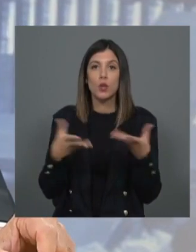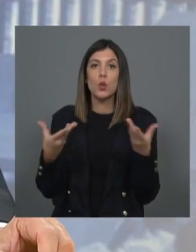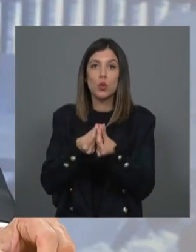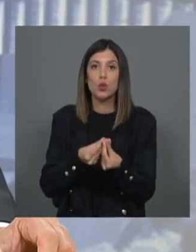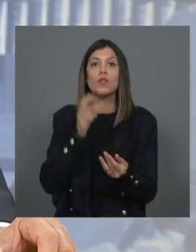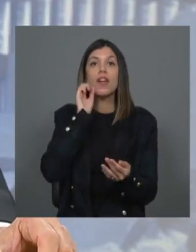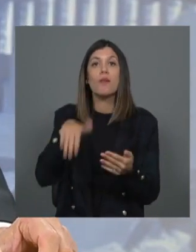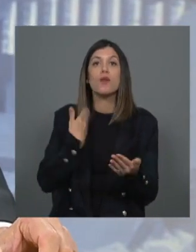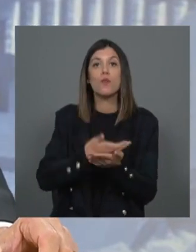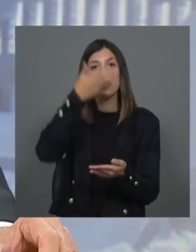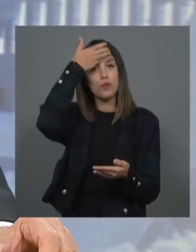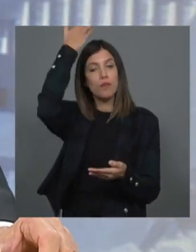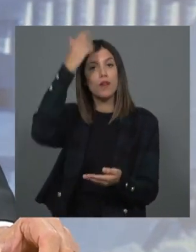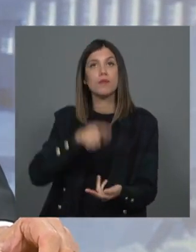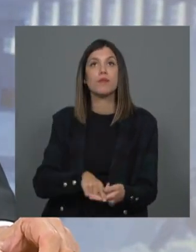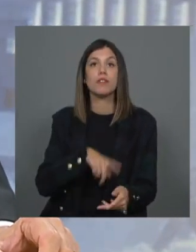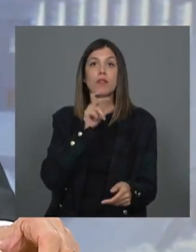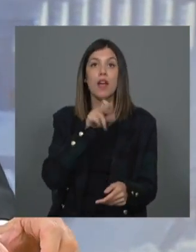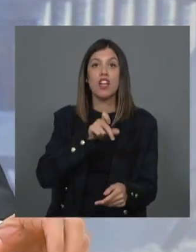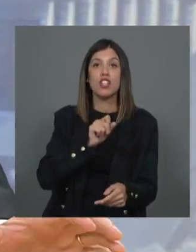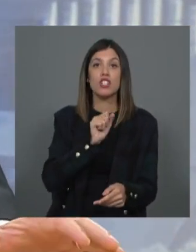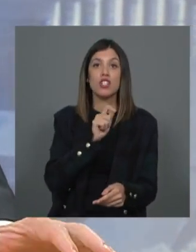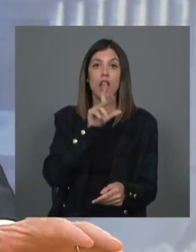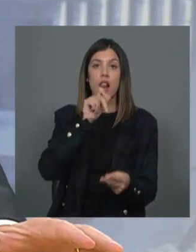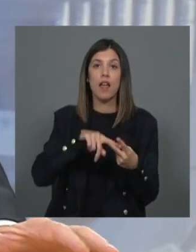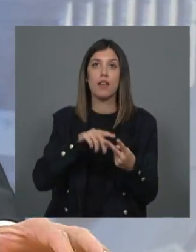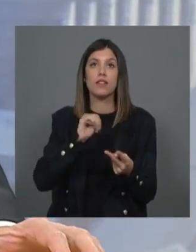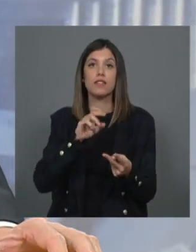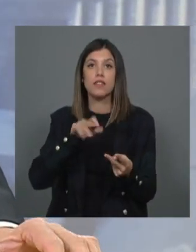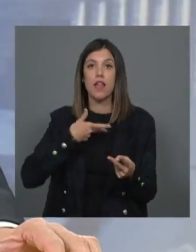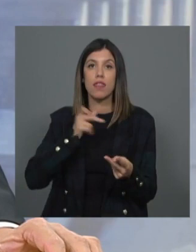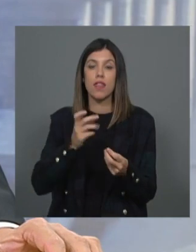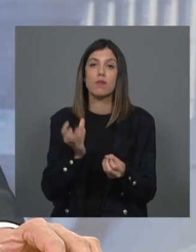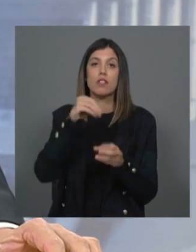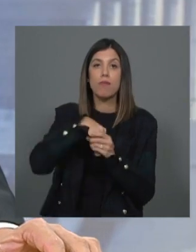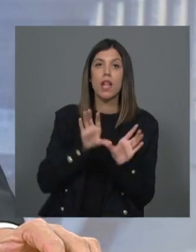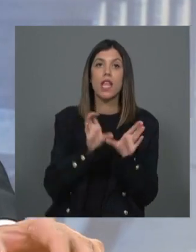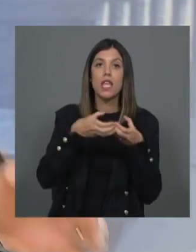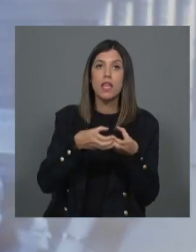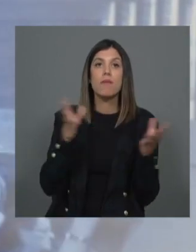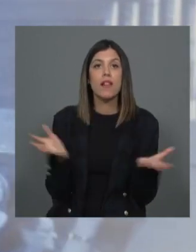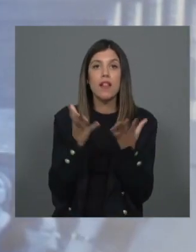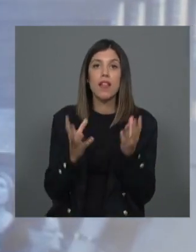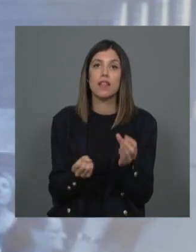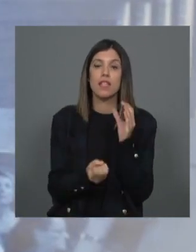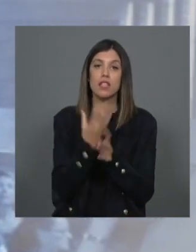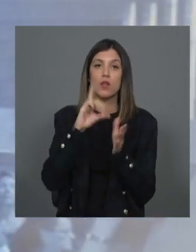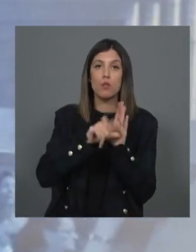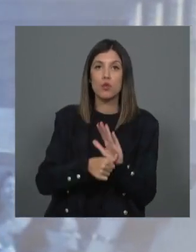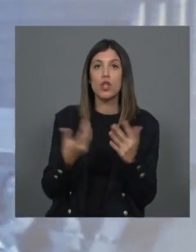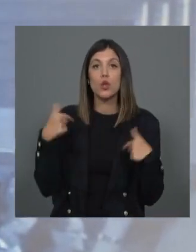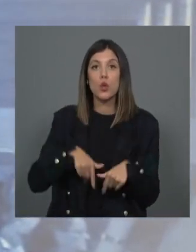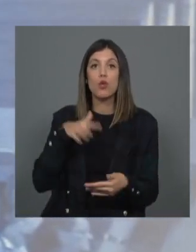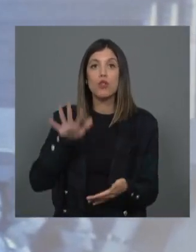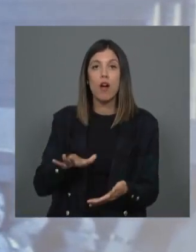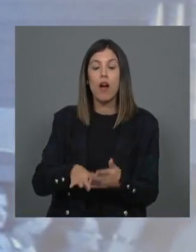Francisco. Ângela Barreto Xavier e Sandra Chaves Costa integram a equipa dinamizadora deste projeto e estão hoje connosco para partilhar a